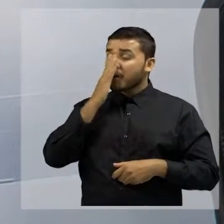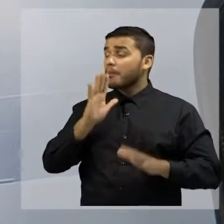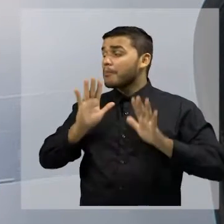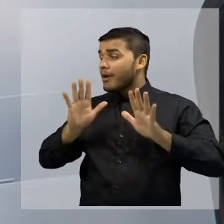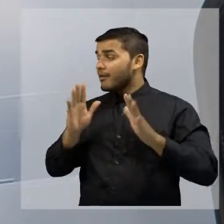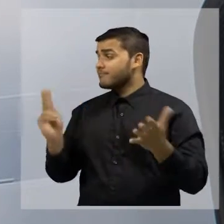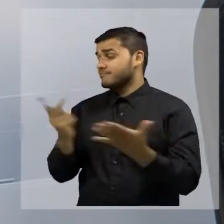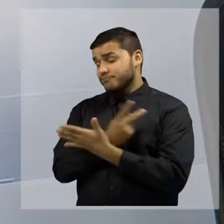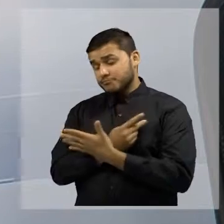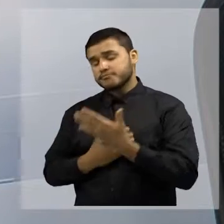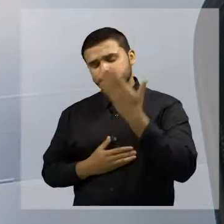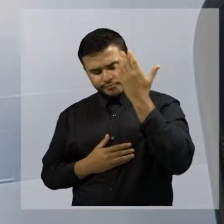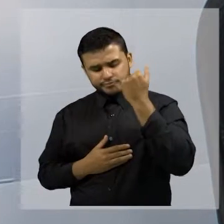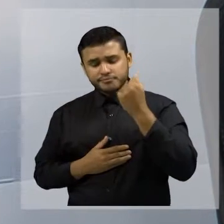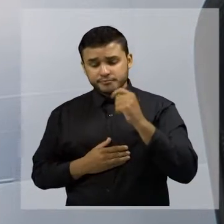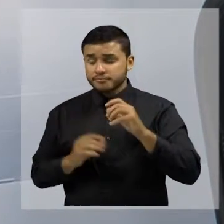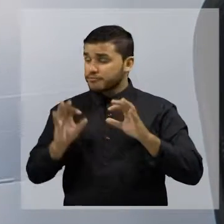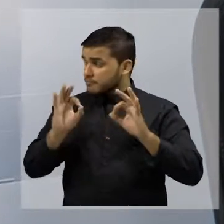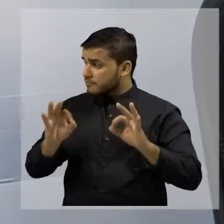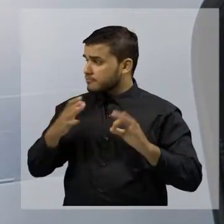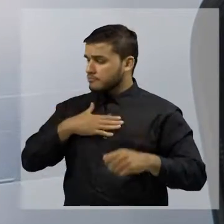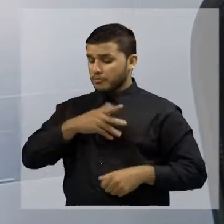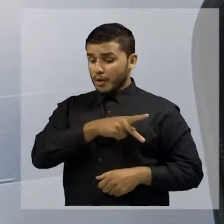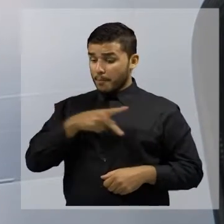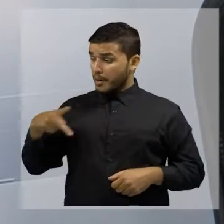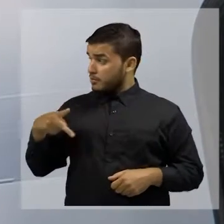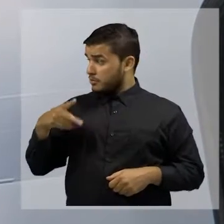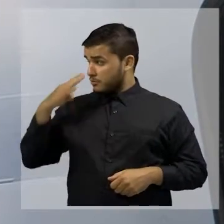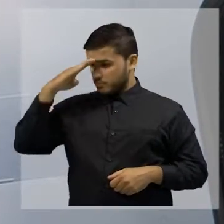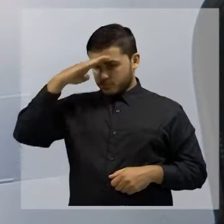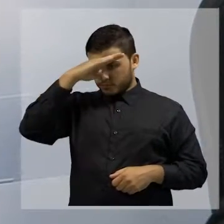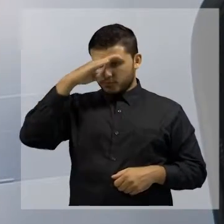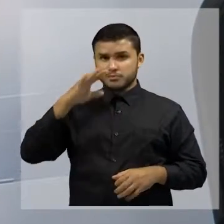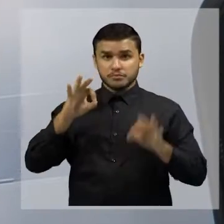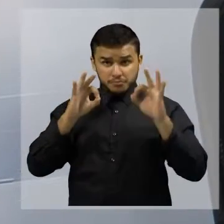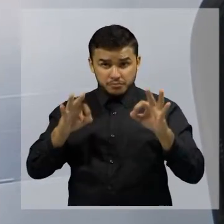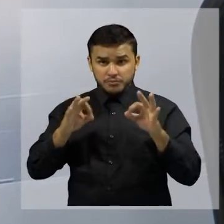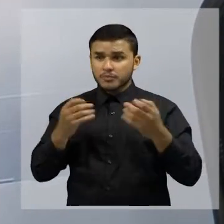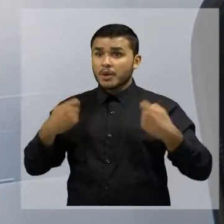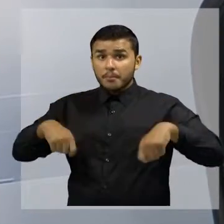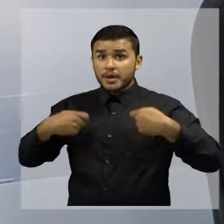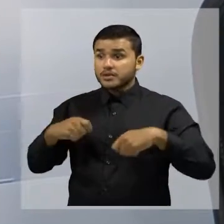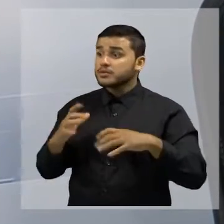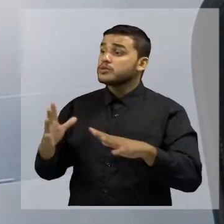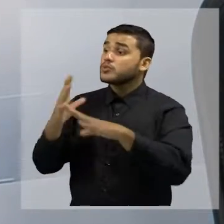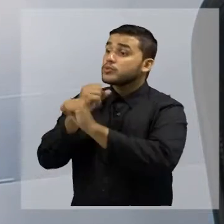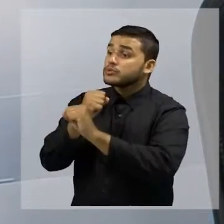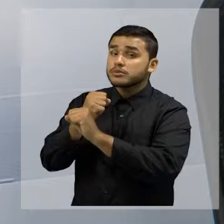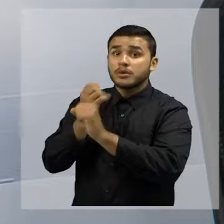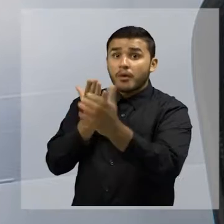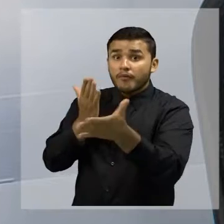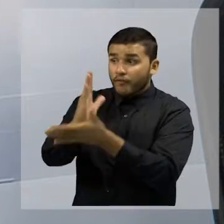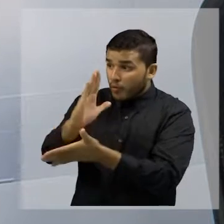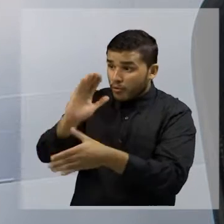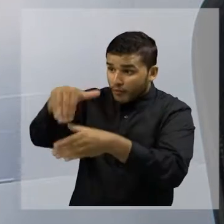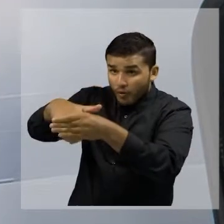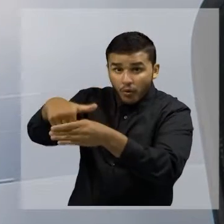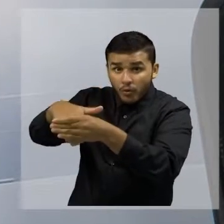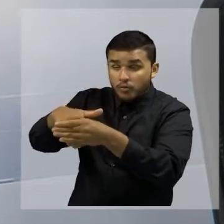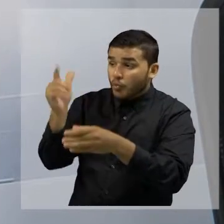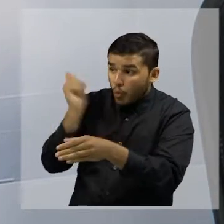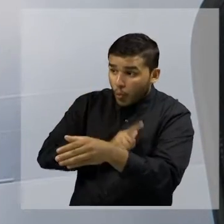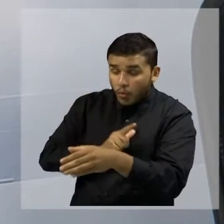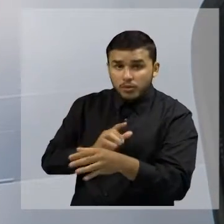que definitivamente o presidencialismo de coalizão, na qual o presidente precisa de 2/3 em